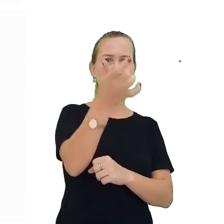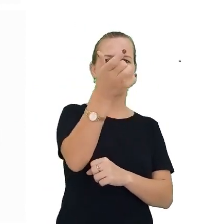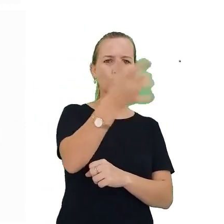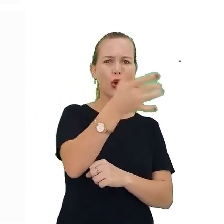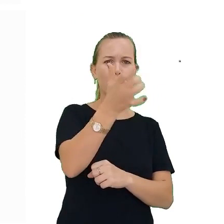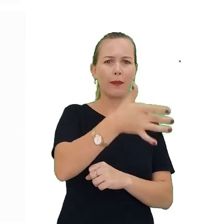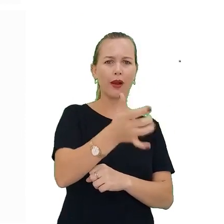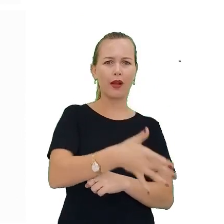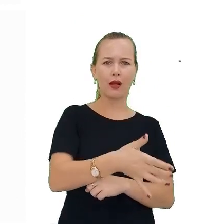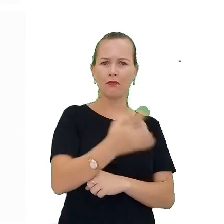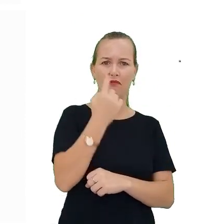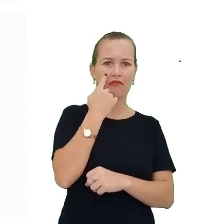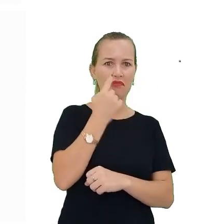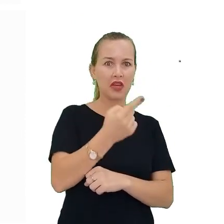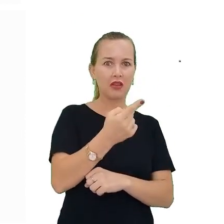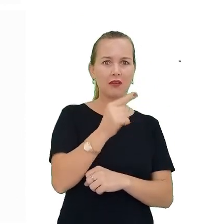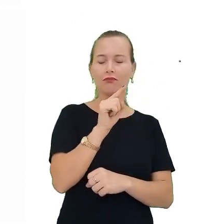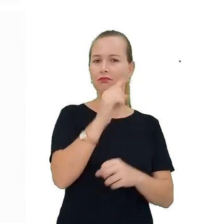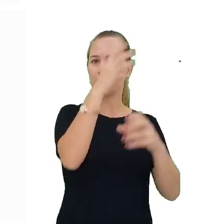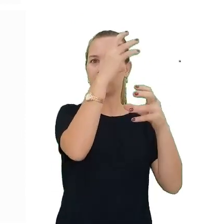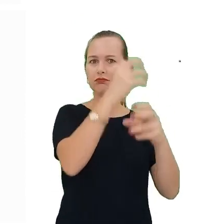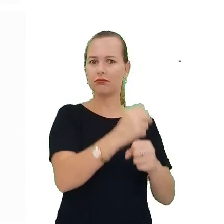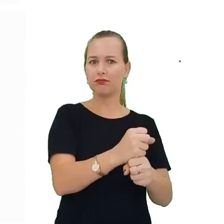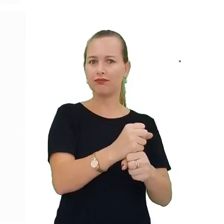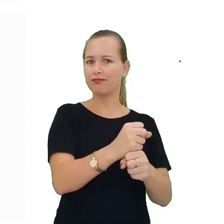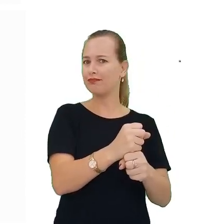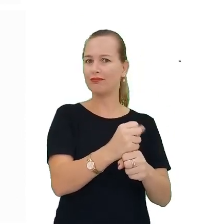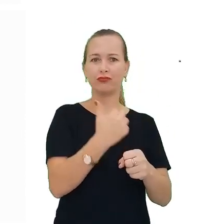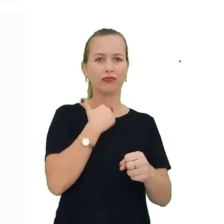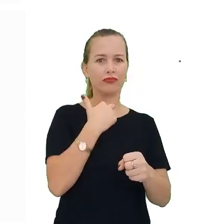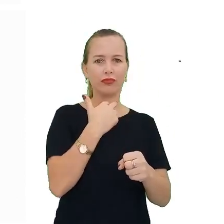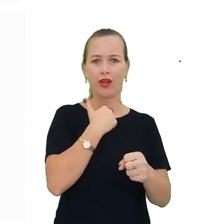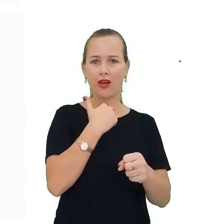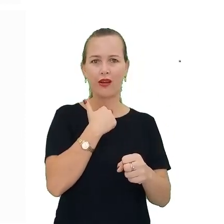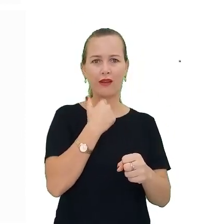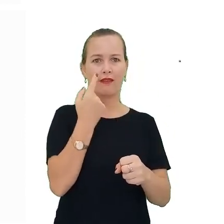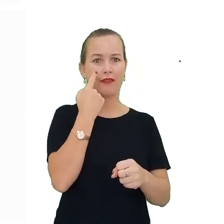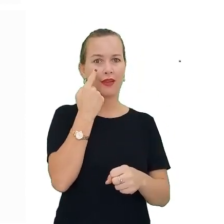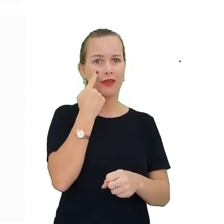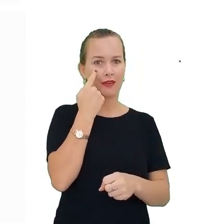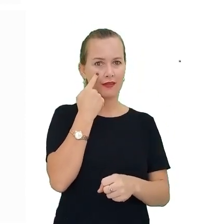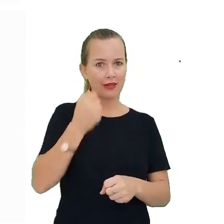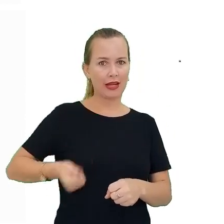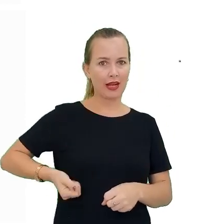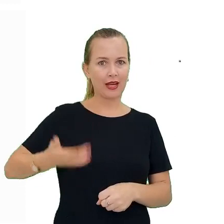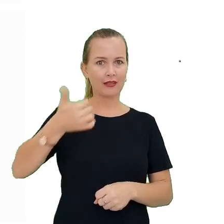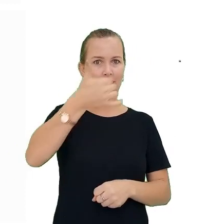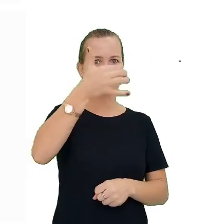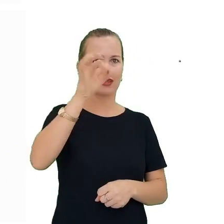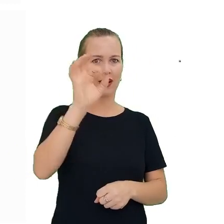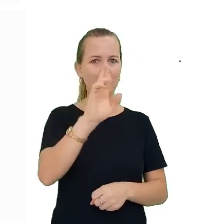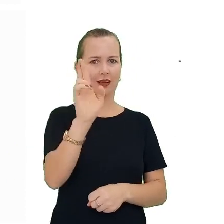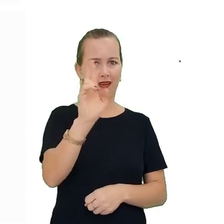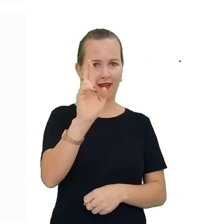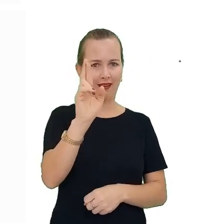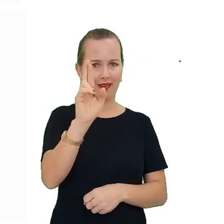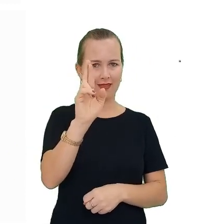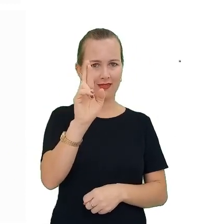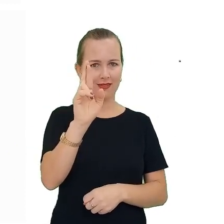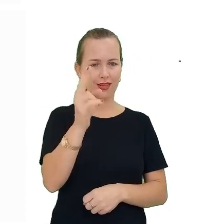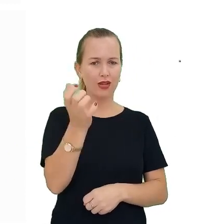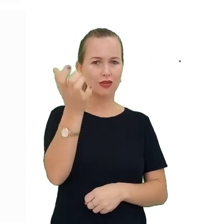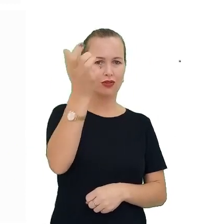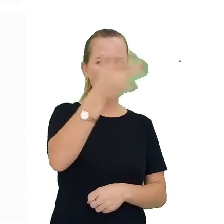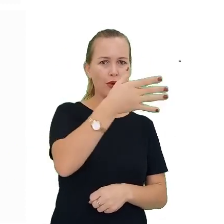agora somando-se as sobras, perceba que logo na primeira linha foram gastos R$ 10 dos 50